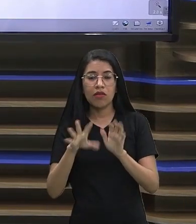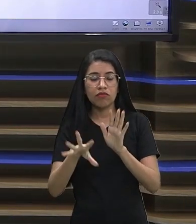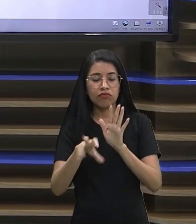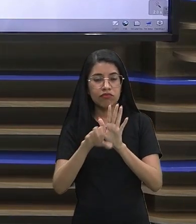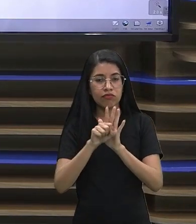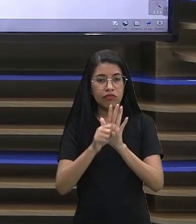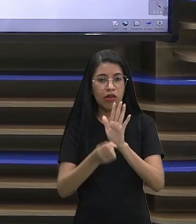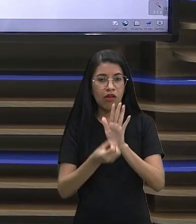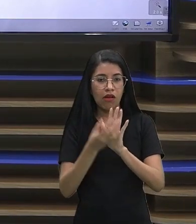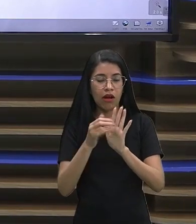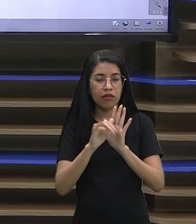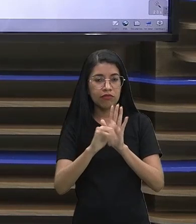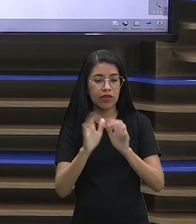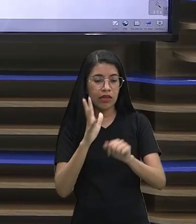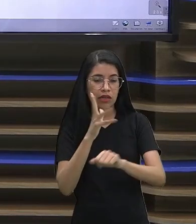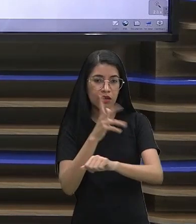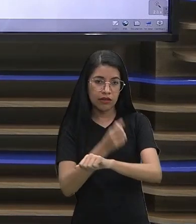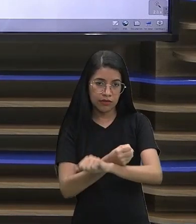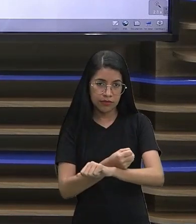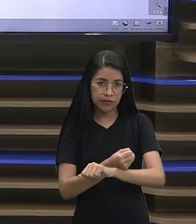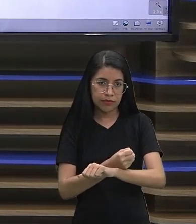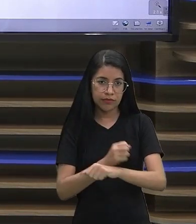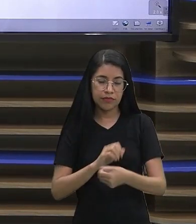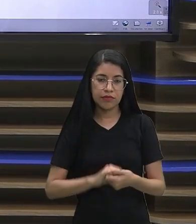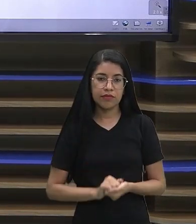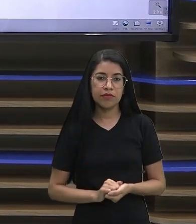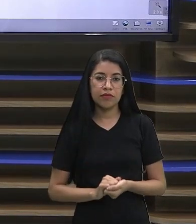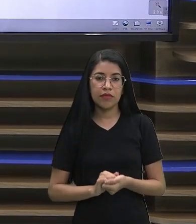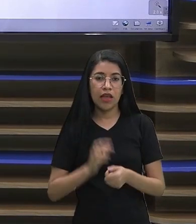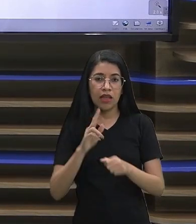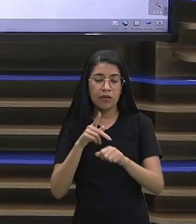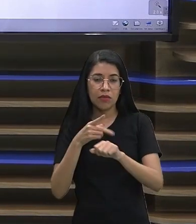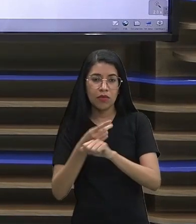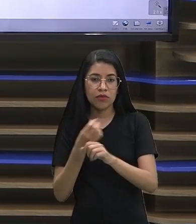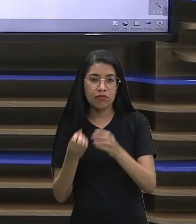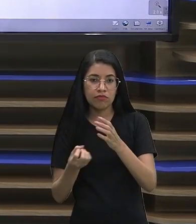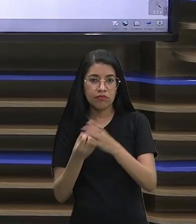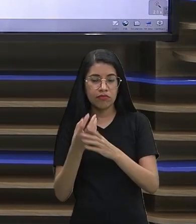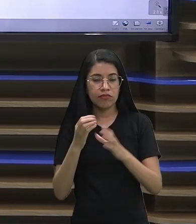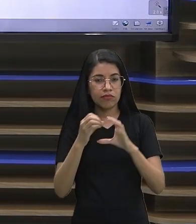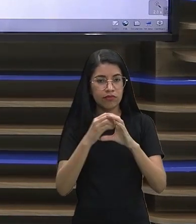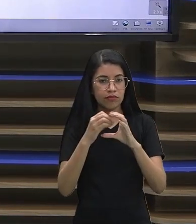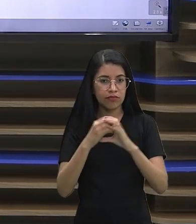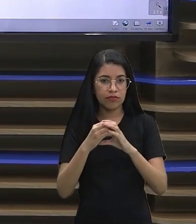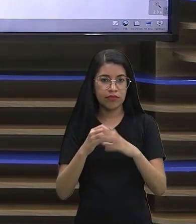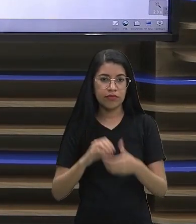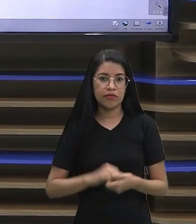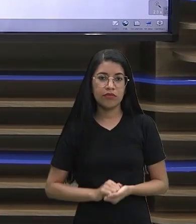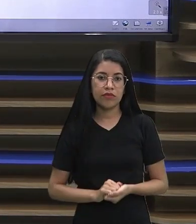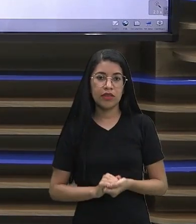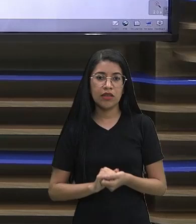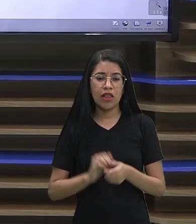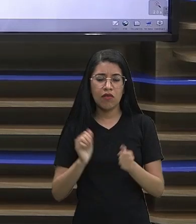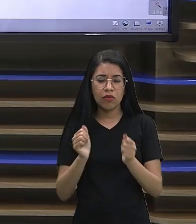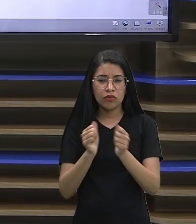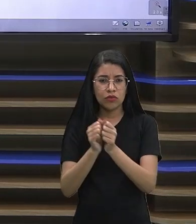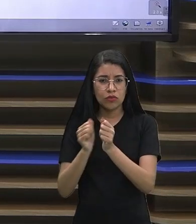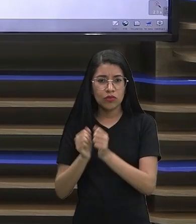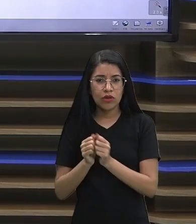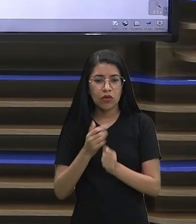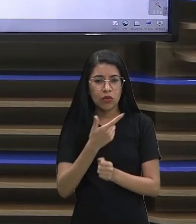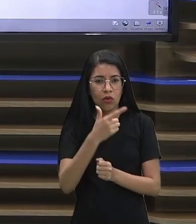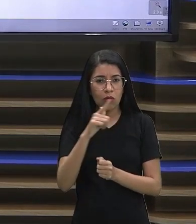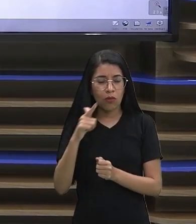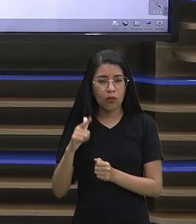e anaeróbicos. E aí então a gente tem depois a formação de células. Essas células elas foram se associando a outros seres,